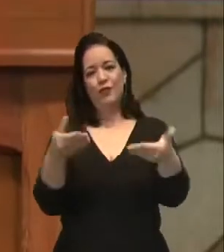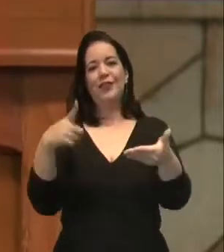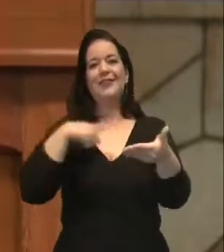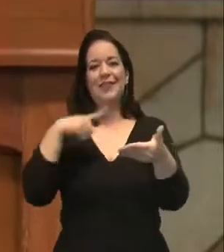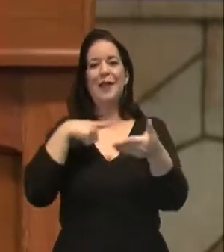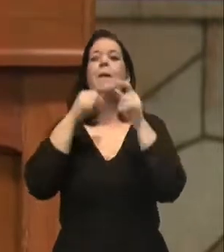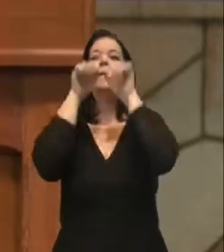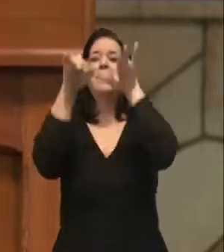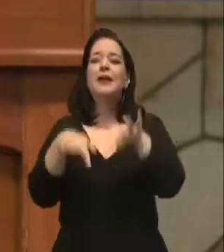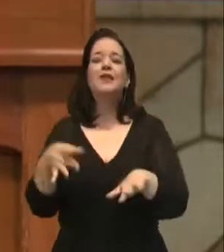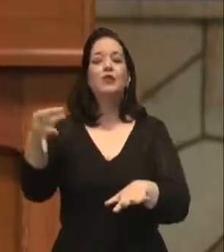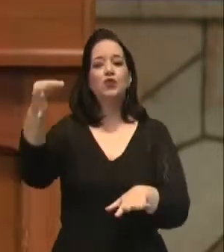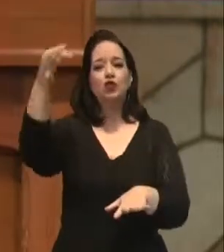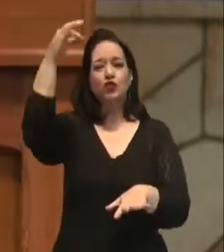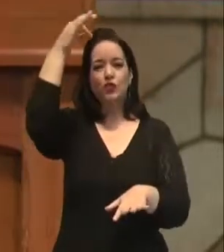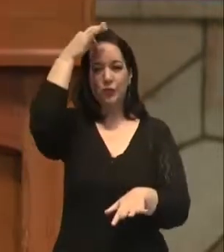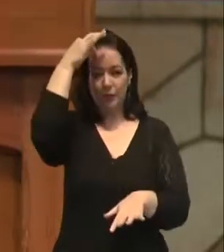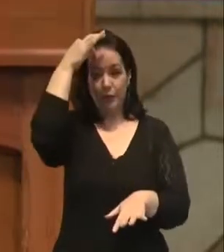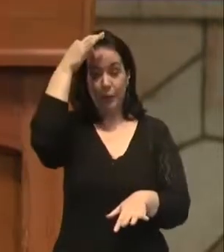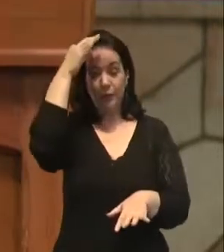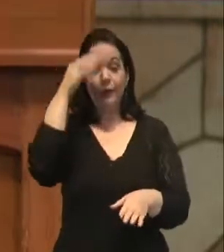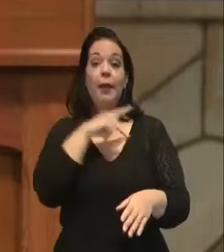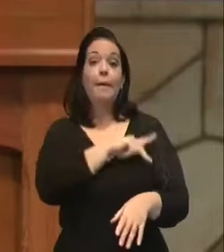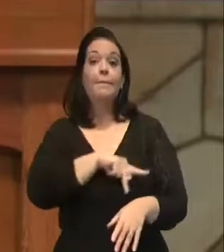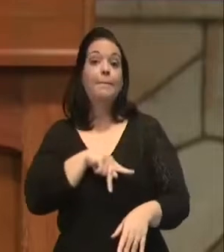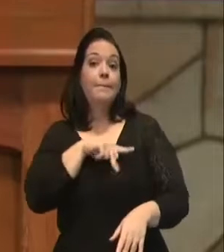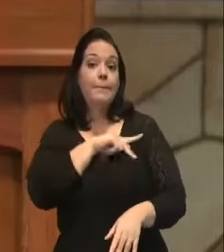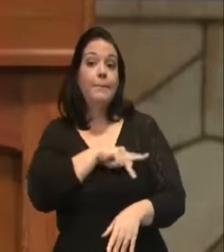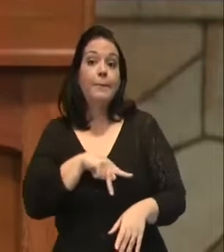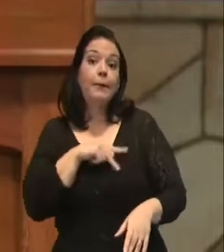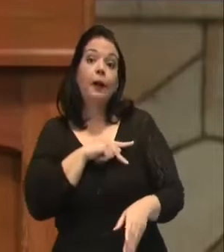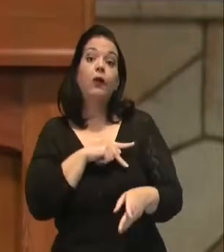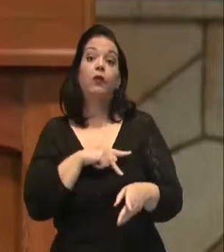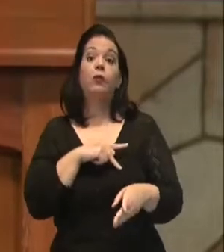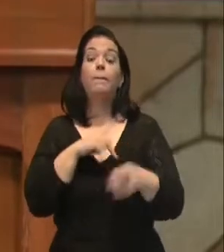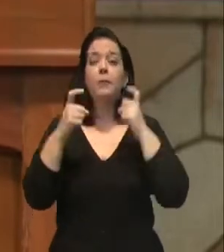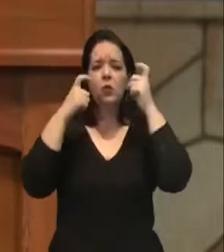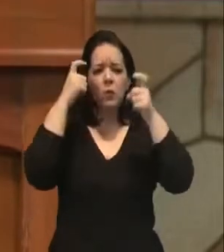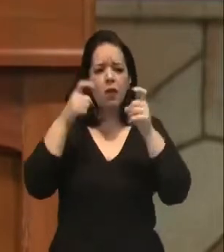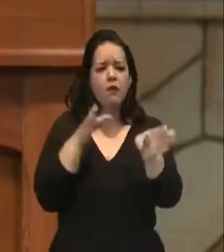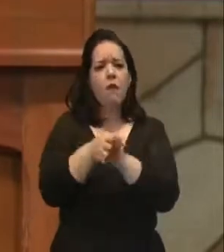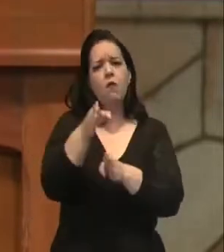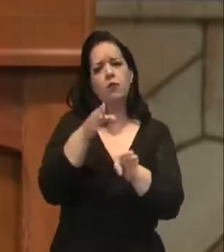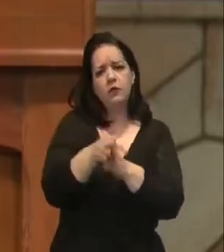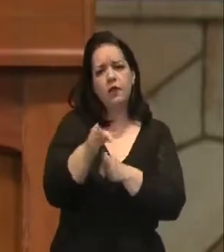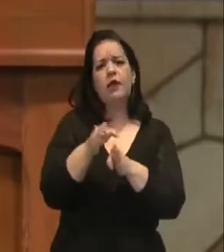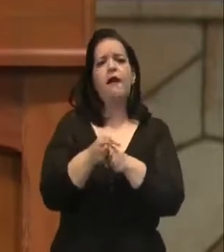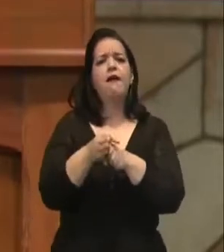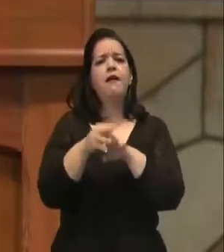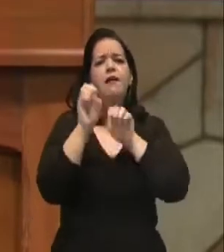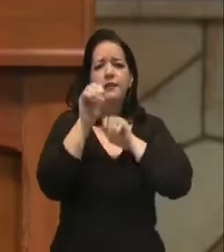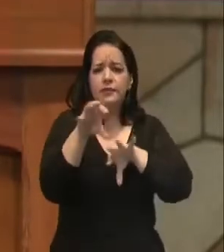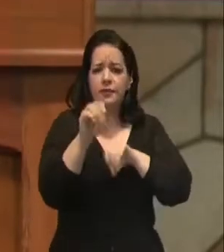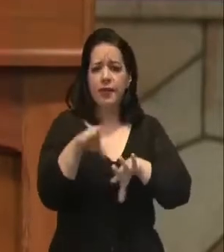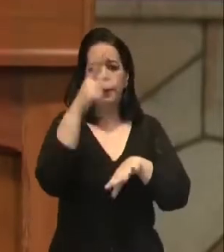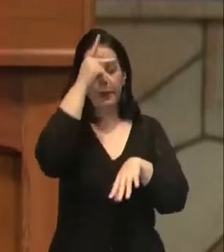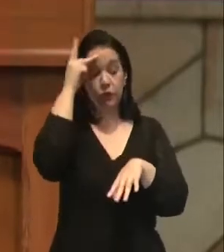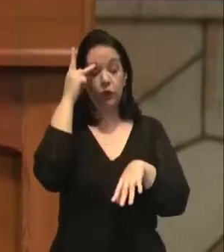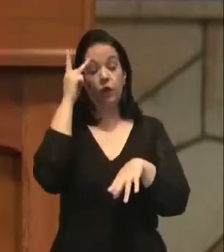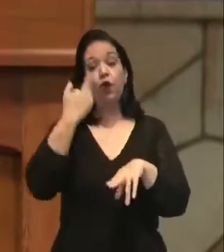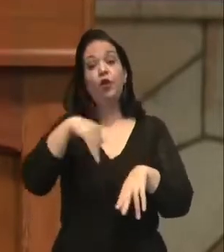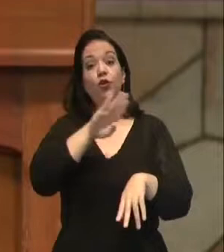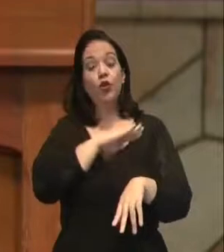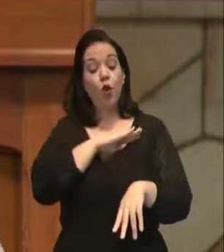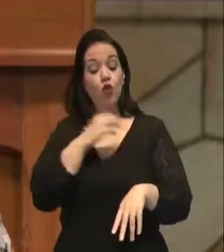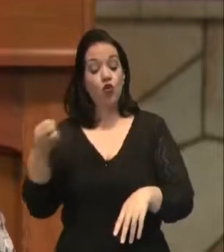É a nossa posição com relação a Deus. Nós estamos em Cristo. Então, em Cristo somos novas